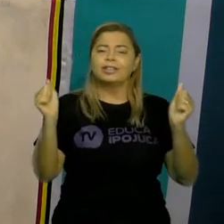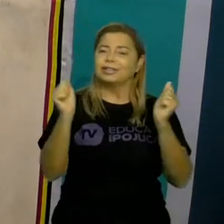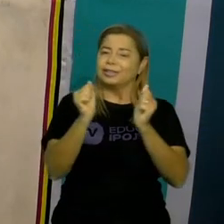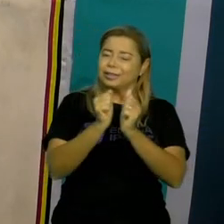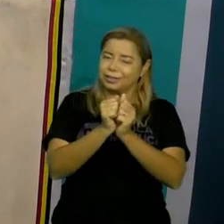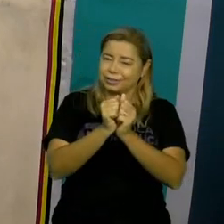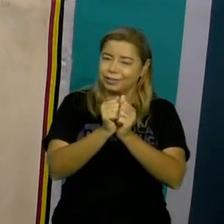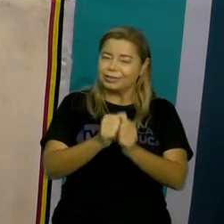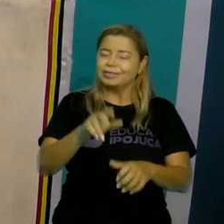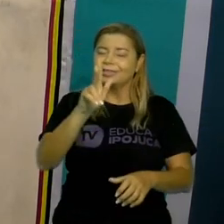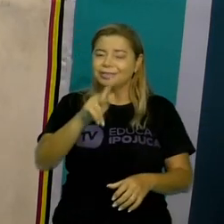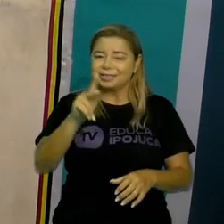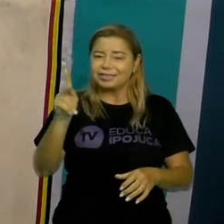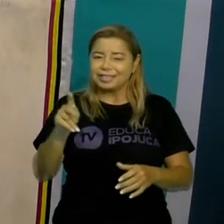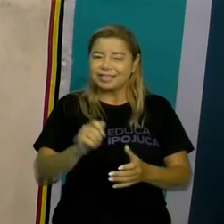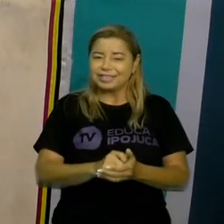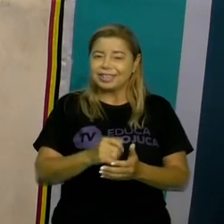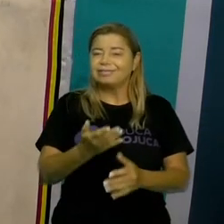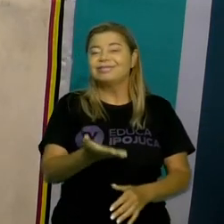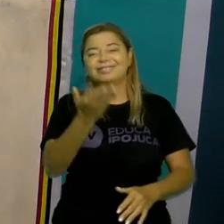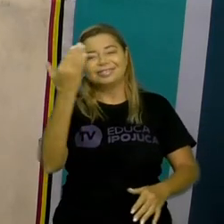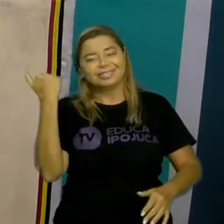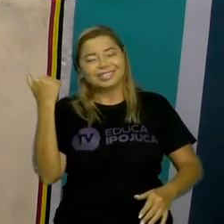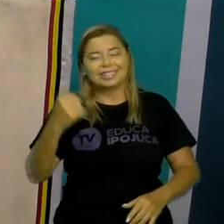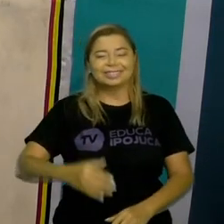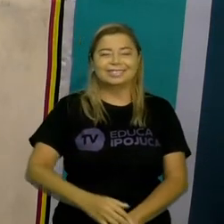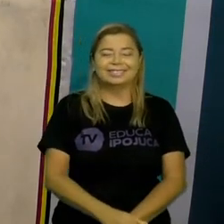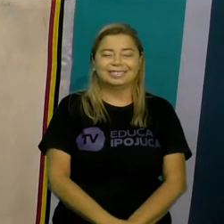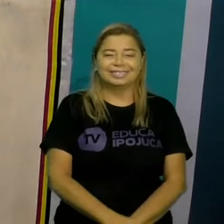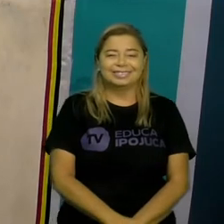tia Carla, meus amores. Vamos lá?